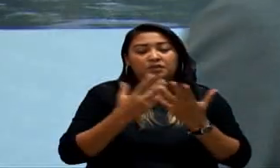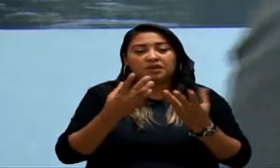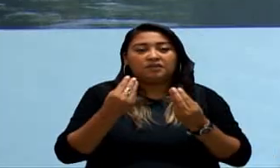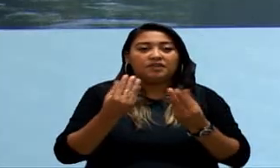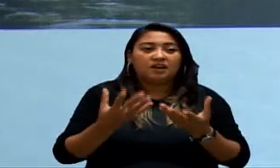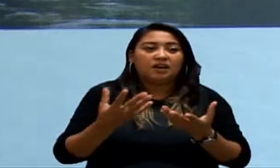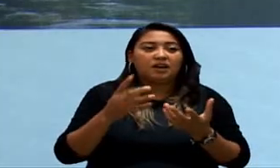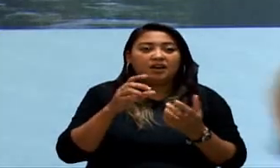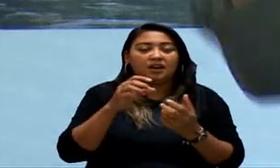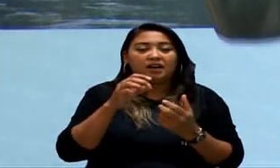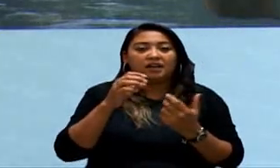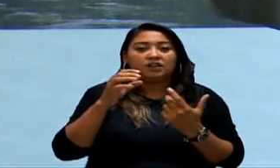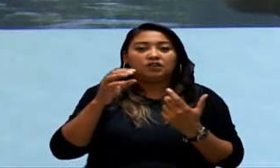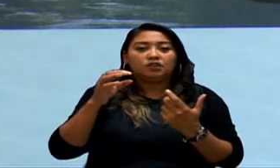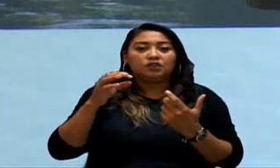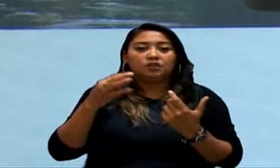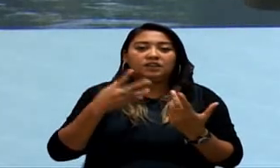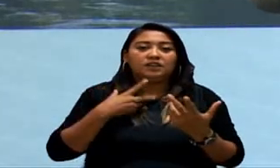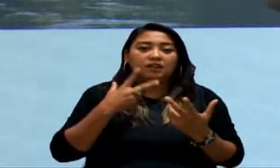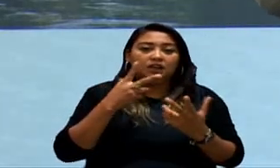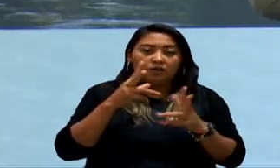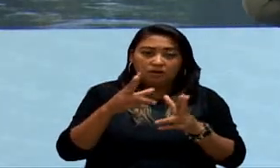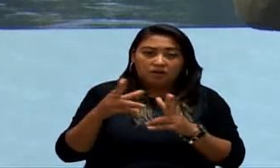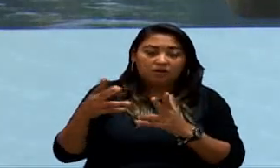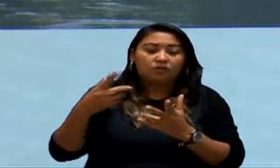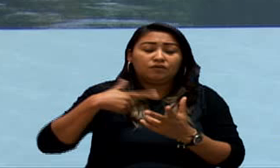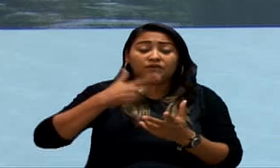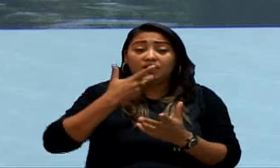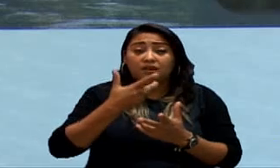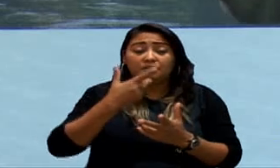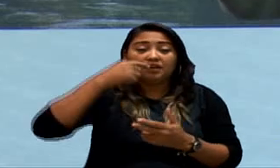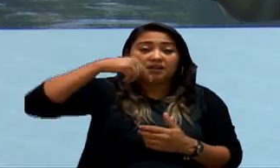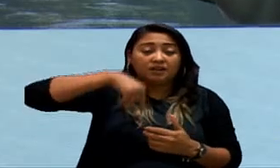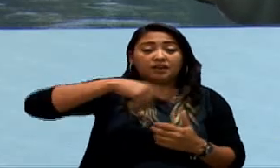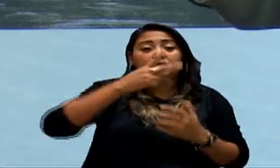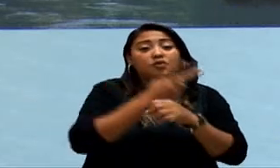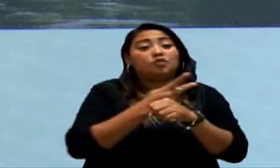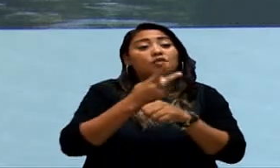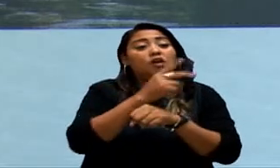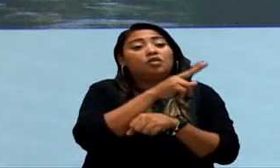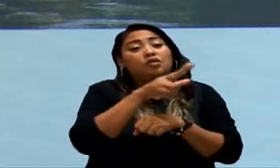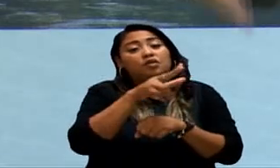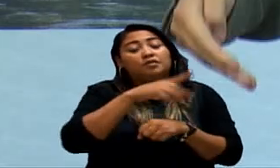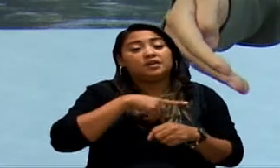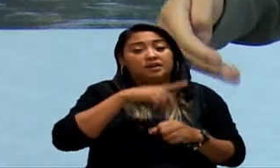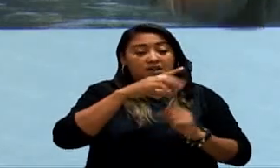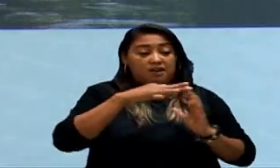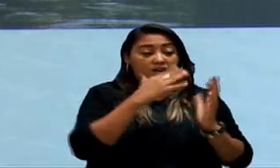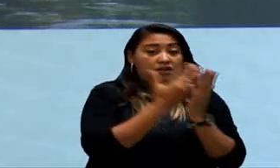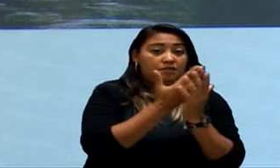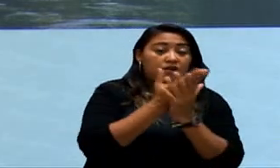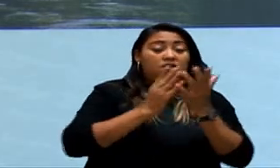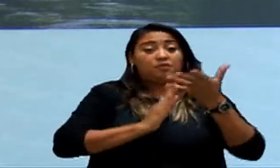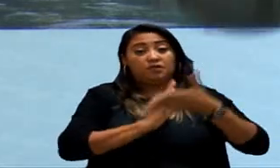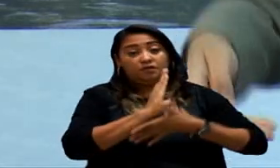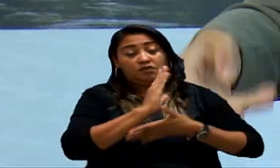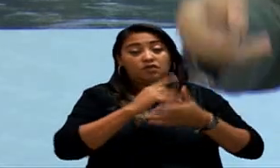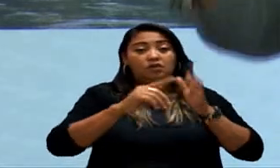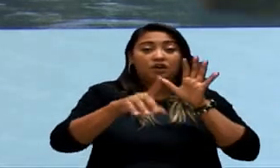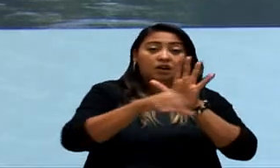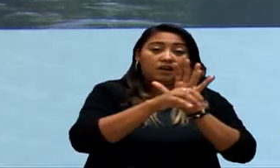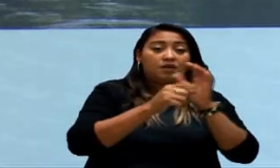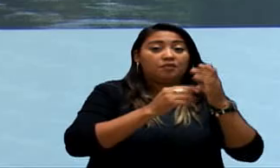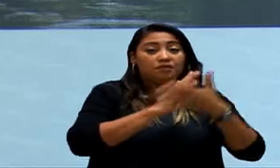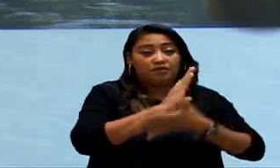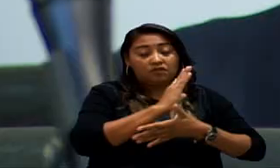aqui. Exato, dentro do... Da mesma forma que a gente citou aqui, vai procurar o nome do vereador, vai estar lá, os requerimentos que ele aprovou, leis que ele